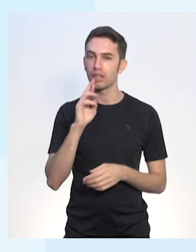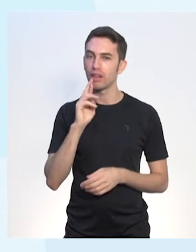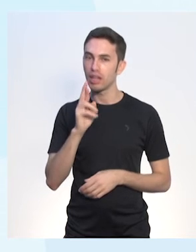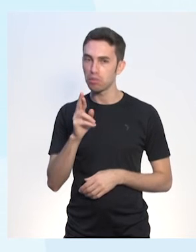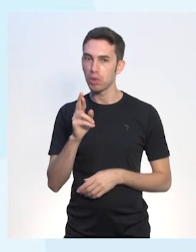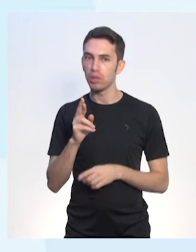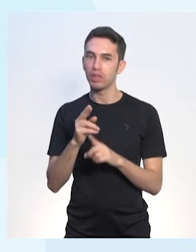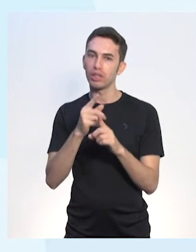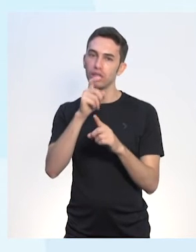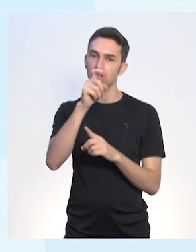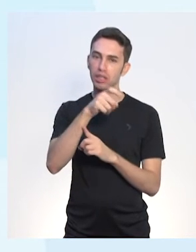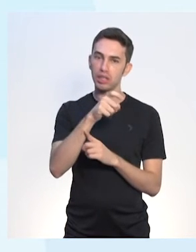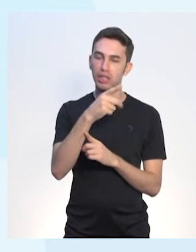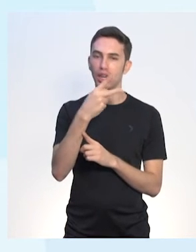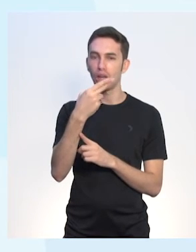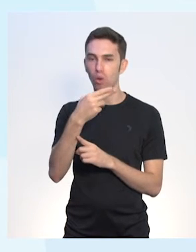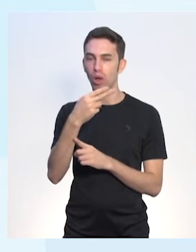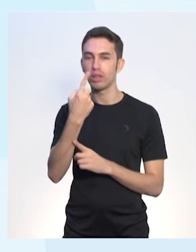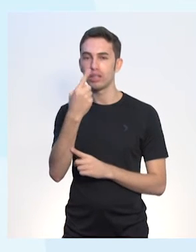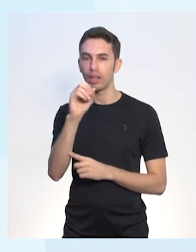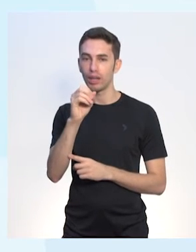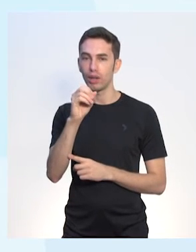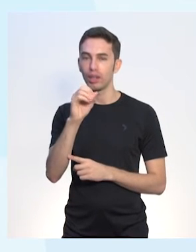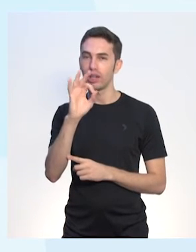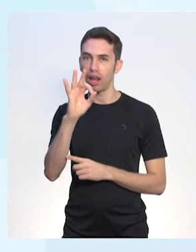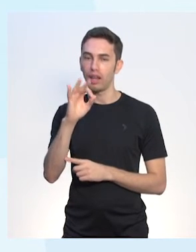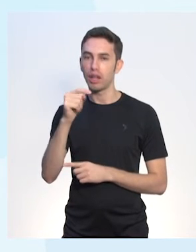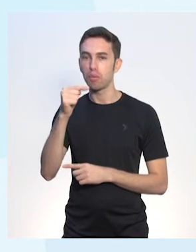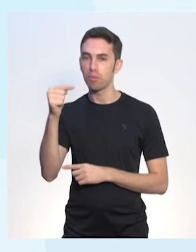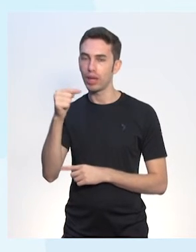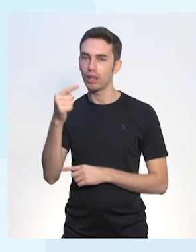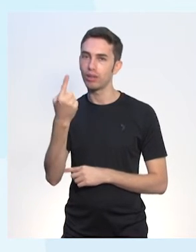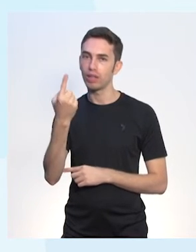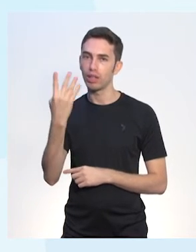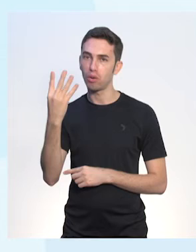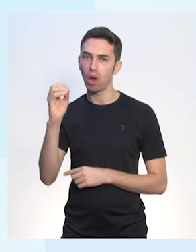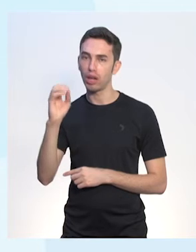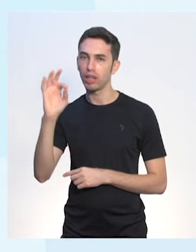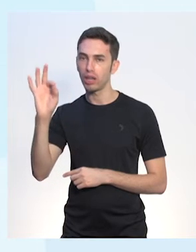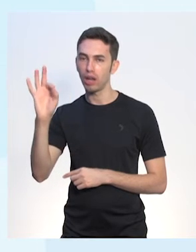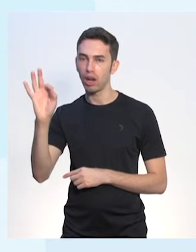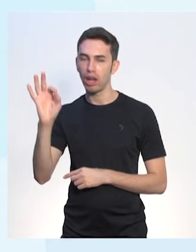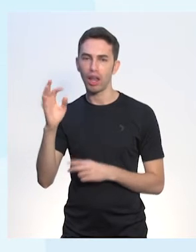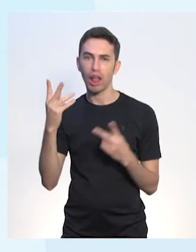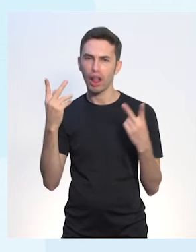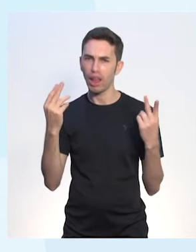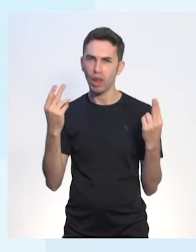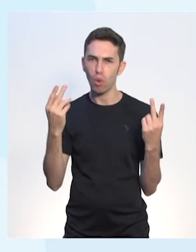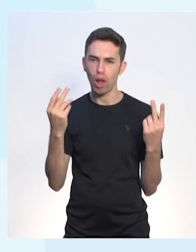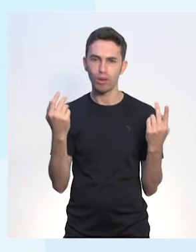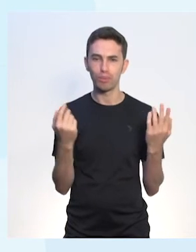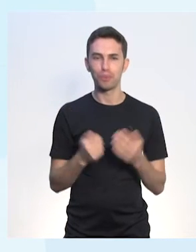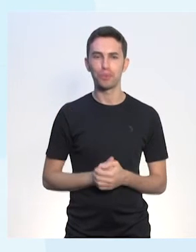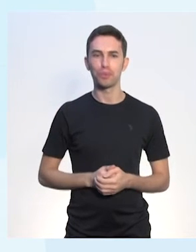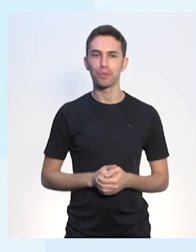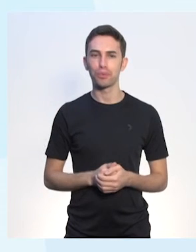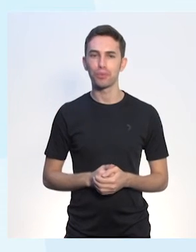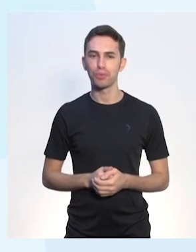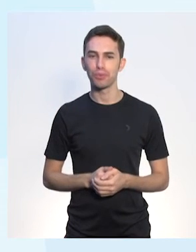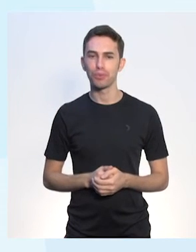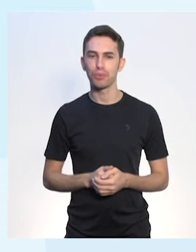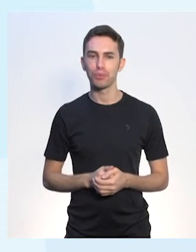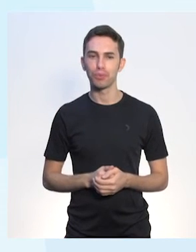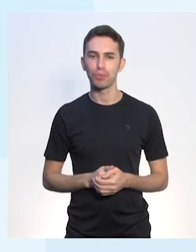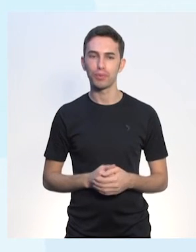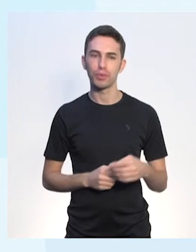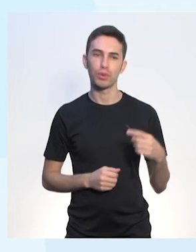como eu fiz, eu cheguei na mesma ideia. Dos 180 graus, que é o total da soma